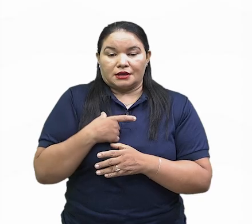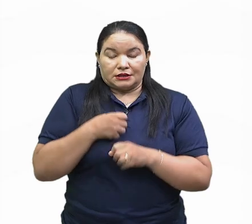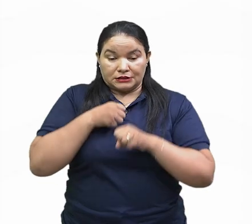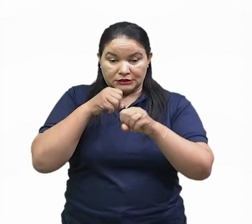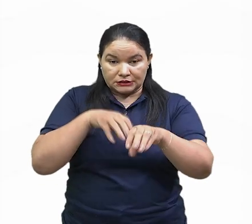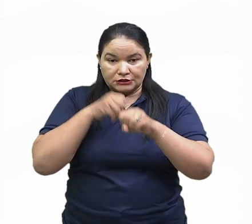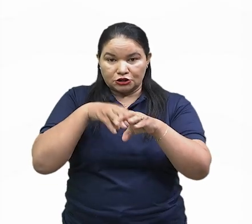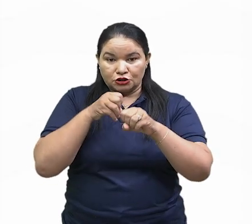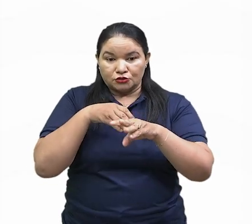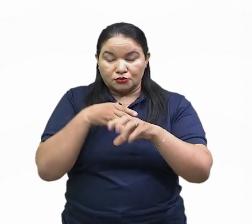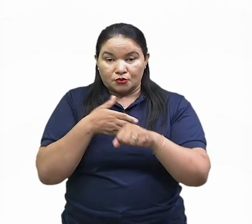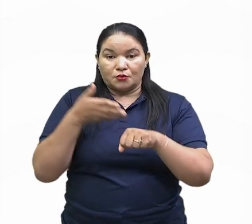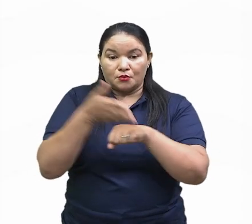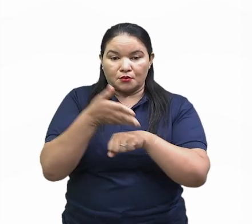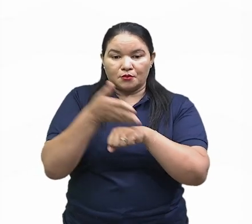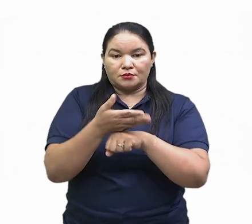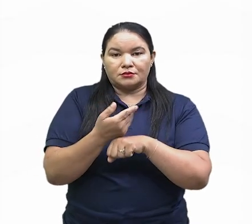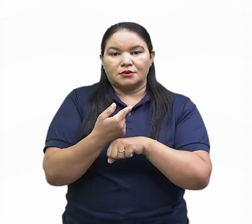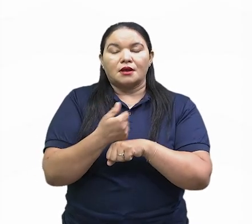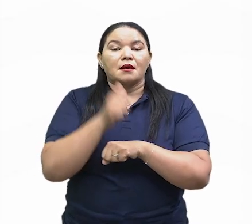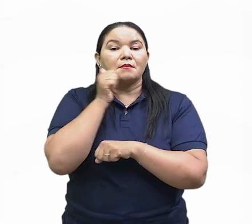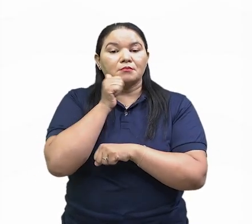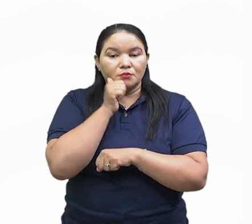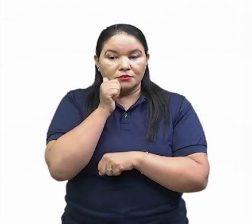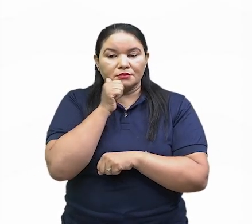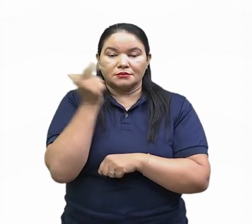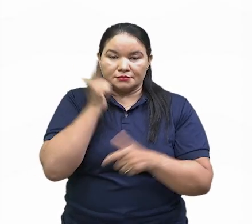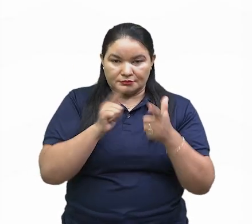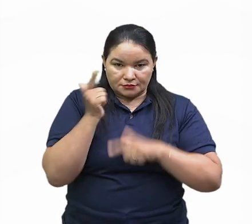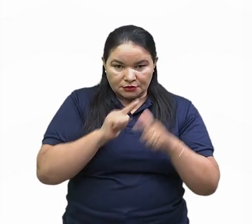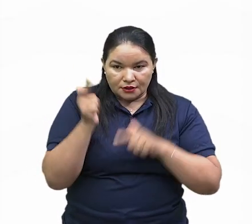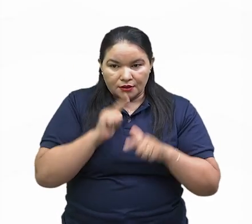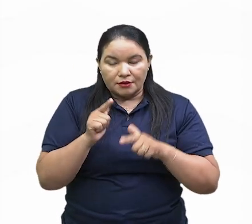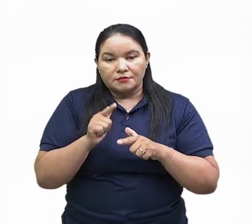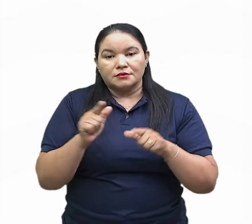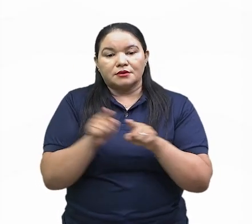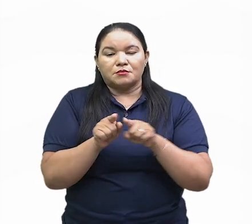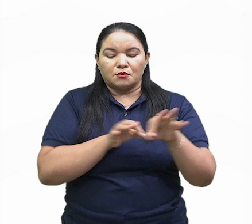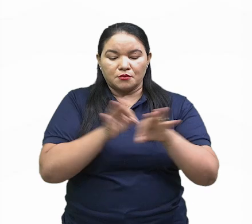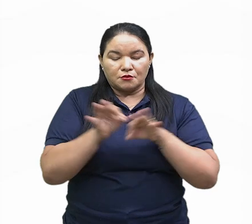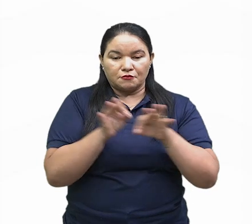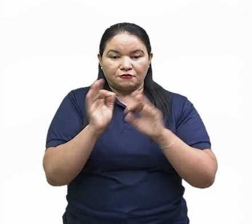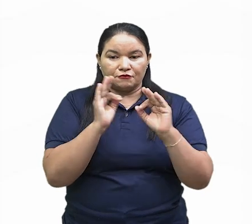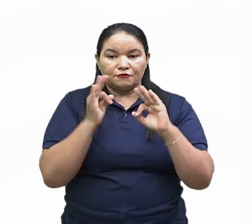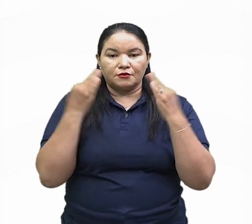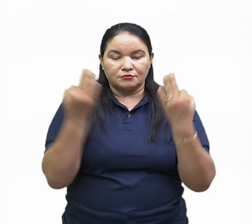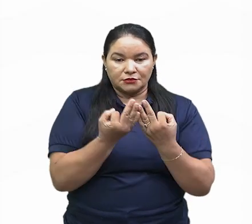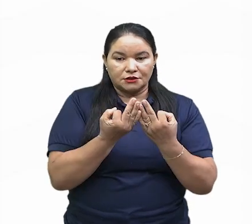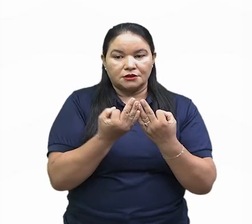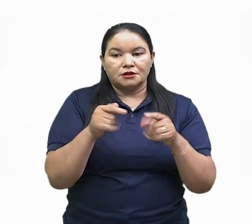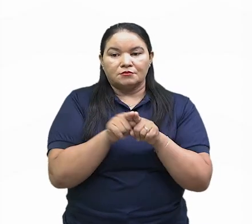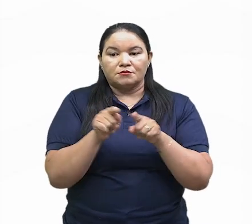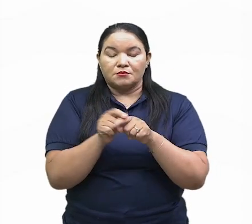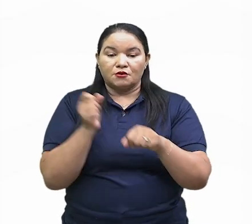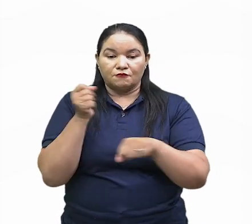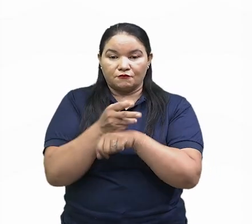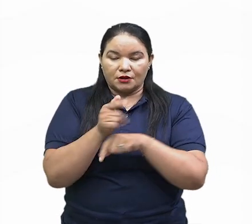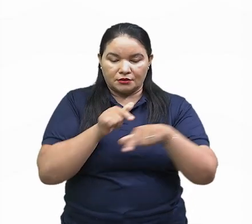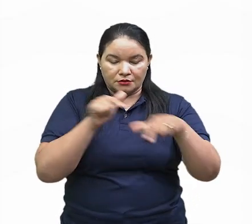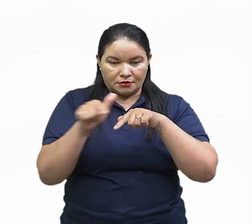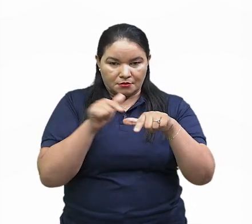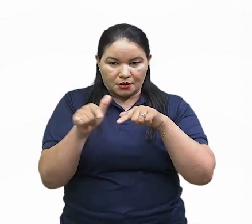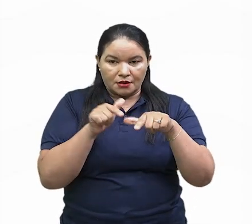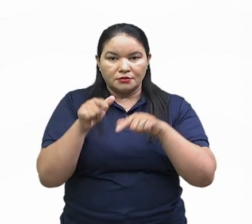educação, especialmente na parte das mulheres, né? O planejamento familiar, a inserção da mulher no mercado